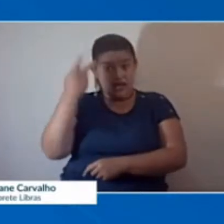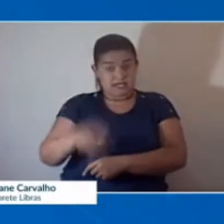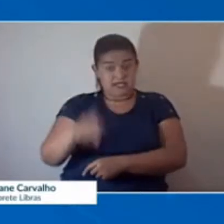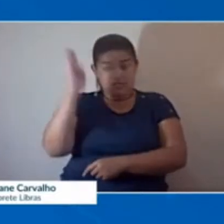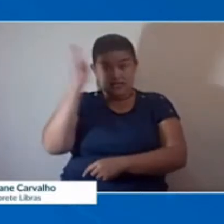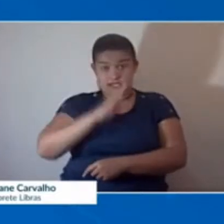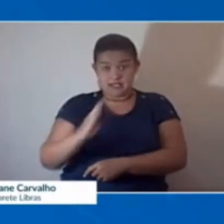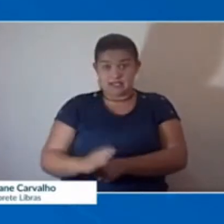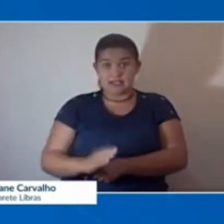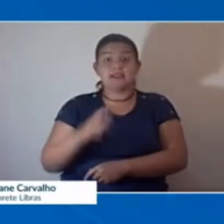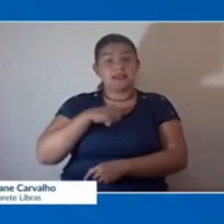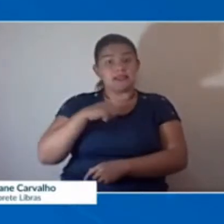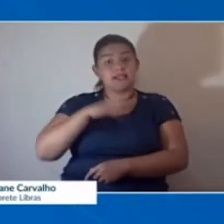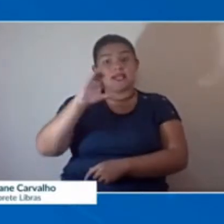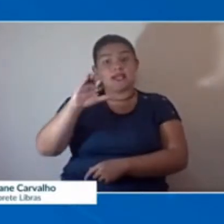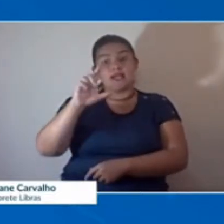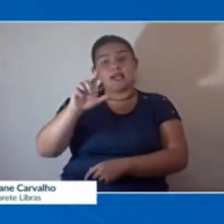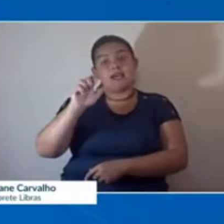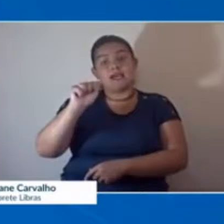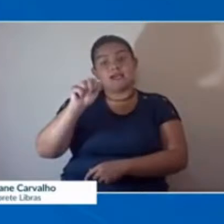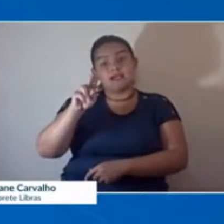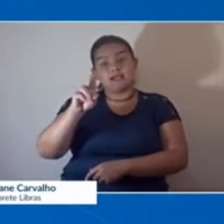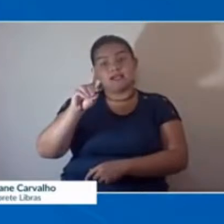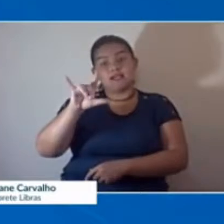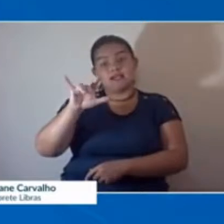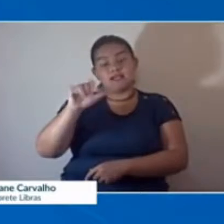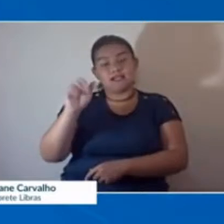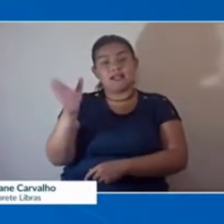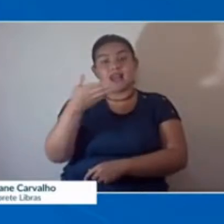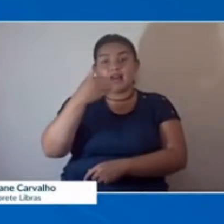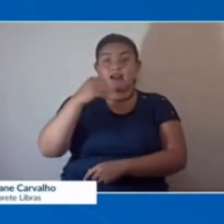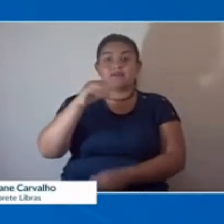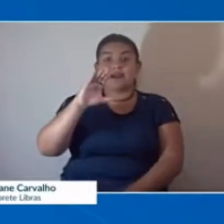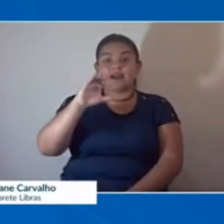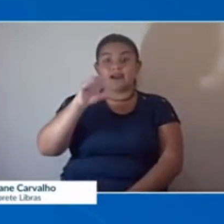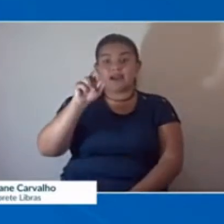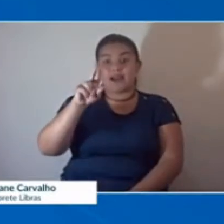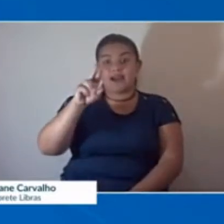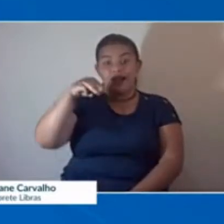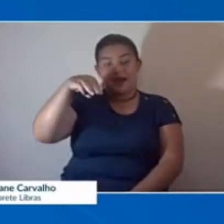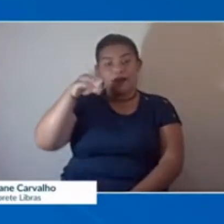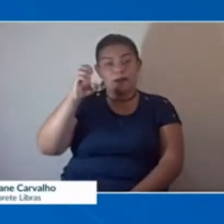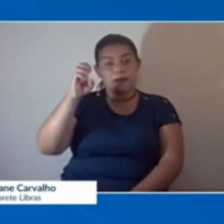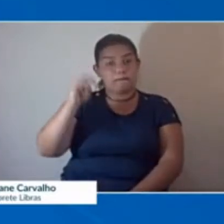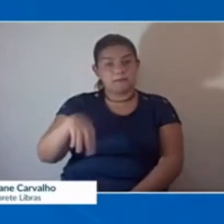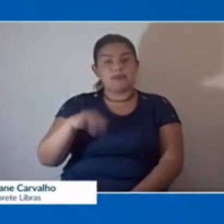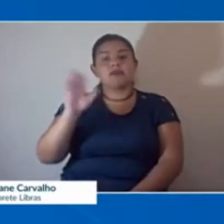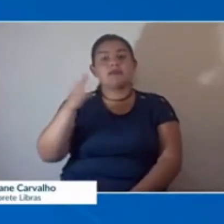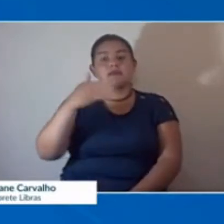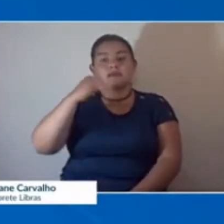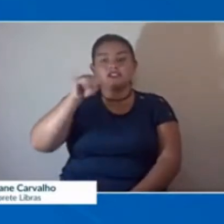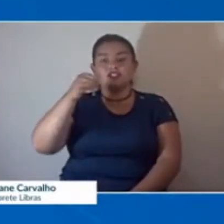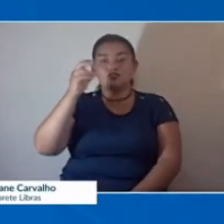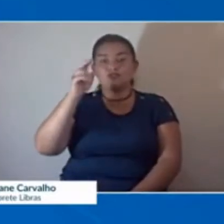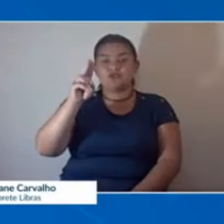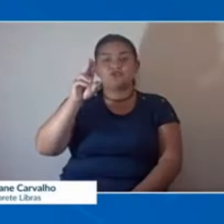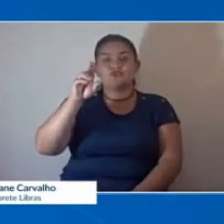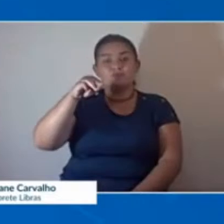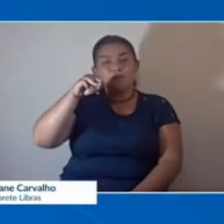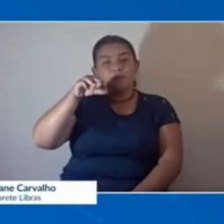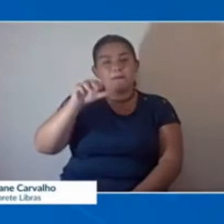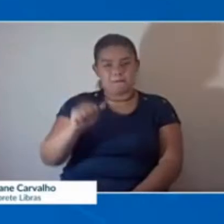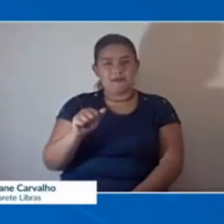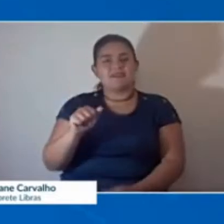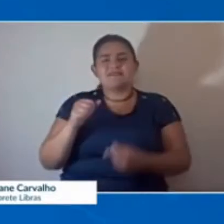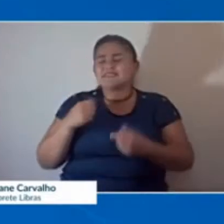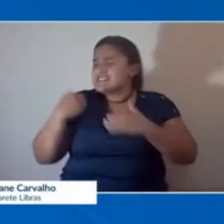Cláudia Verberena, Carmen Santos, Gilda de Abreu, e assim, ao longo da história do cinema, essas mulheres